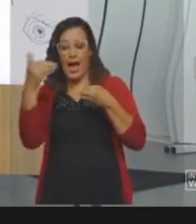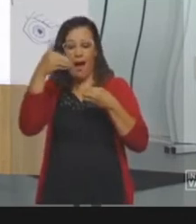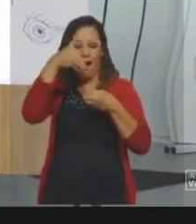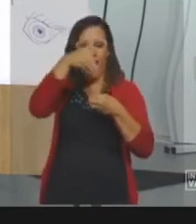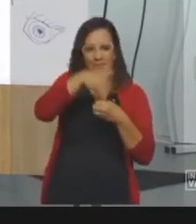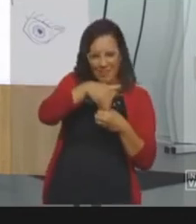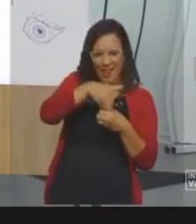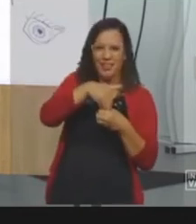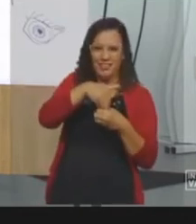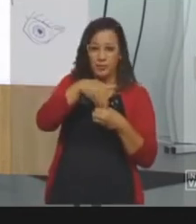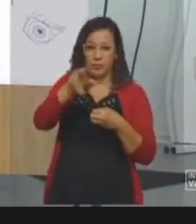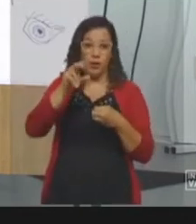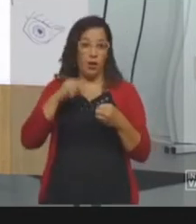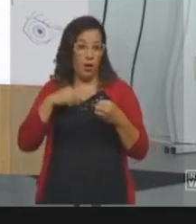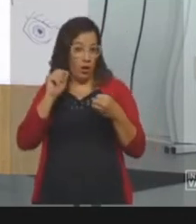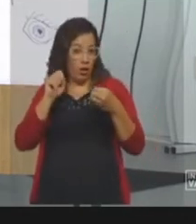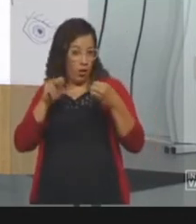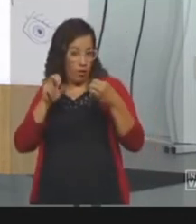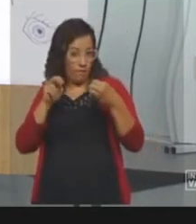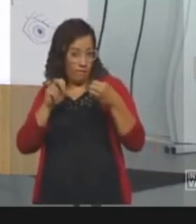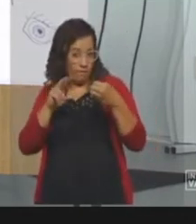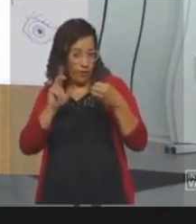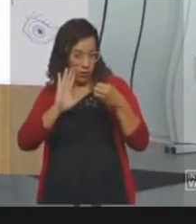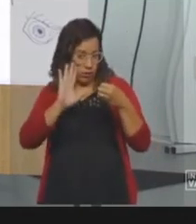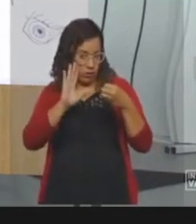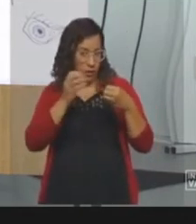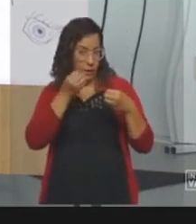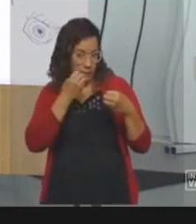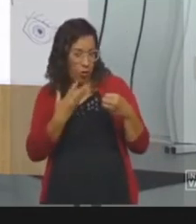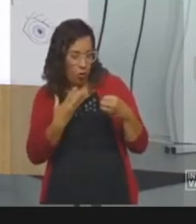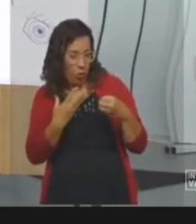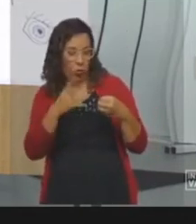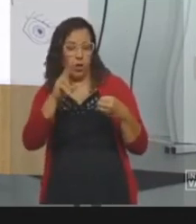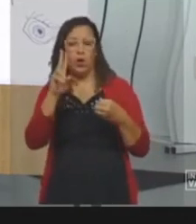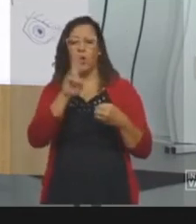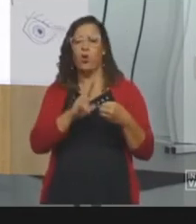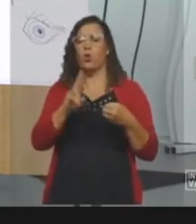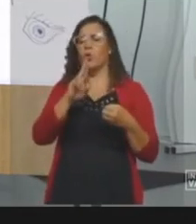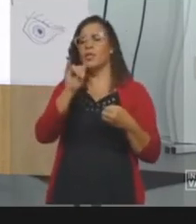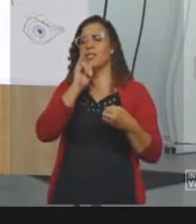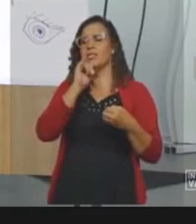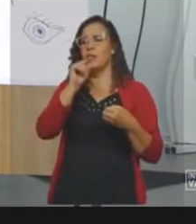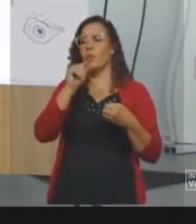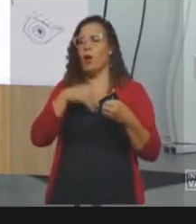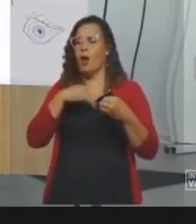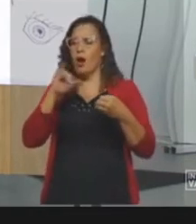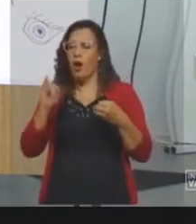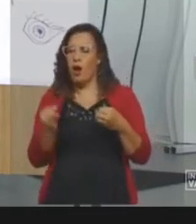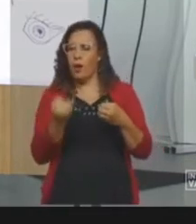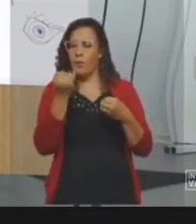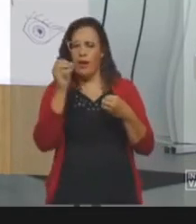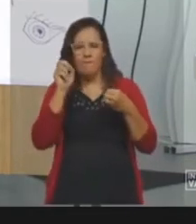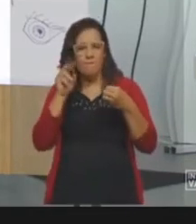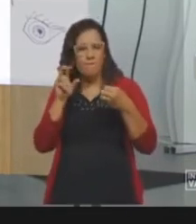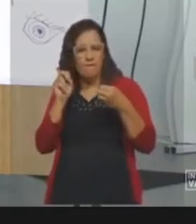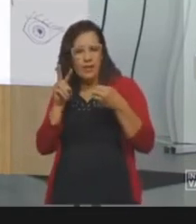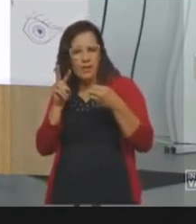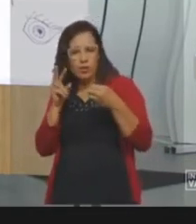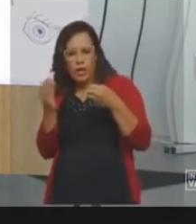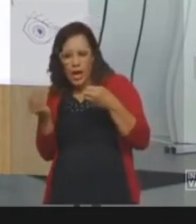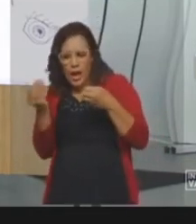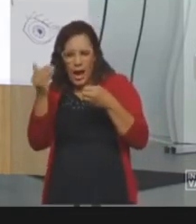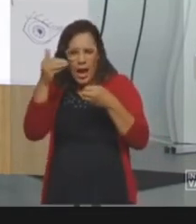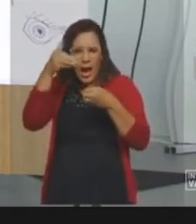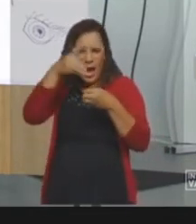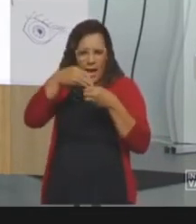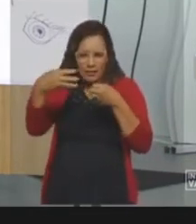seja um vírus que faça mal ao ser humano, ele pode ser usado, então, para levar esse gene para dentro da célula do ser humano. Se o